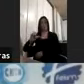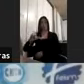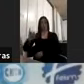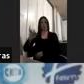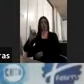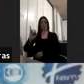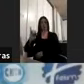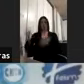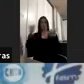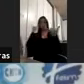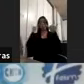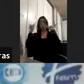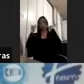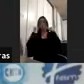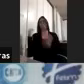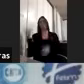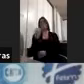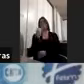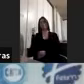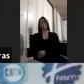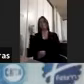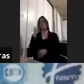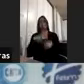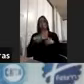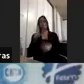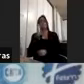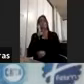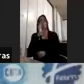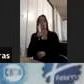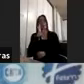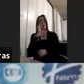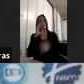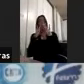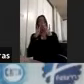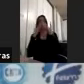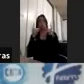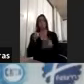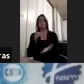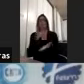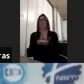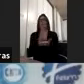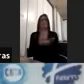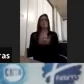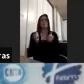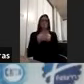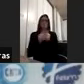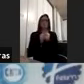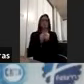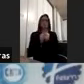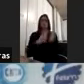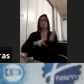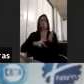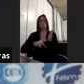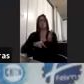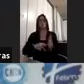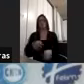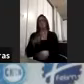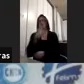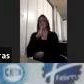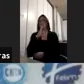missão muito bacana, porque ele sempre está do nosso lado, né? Eu já o conheço há muito tempo, desde que estou aqui no